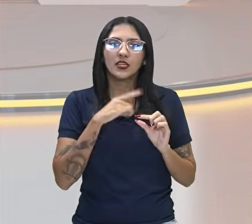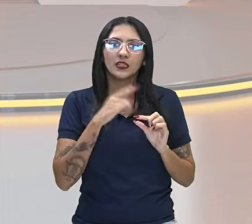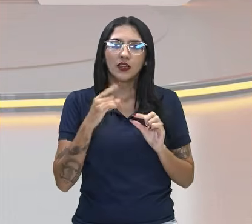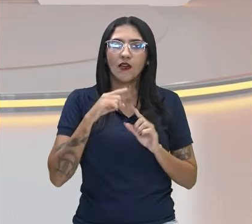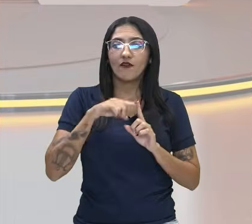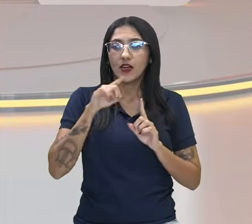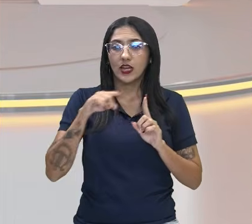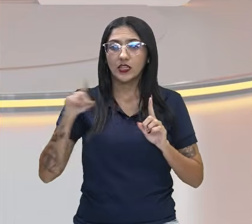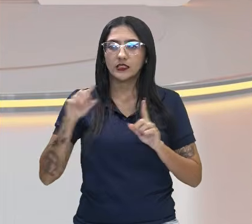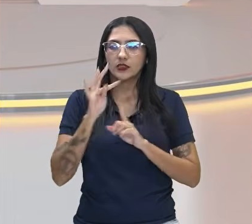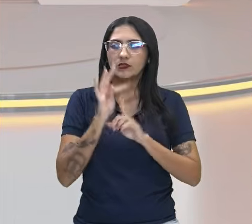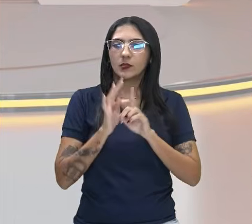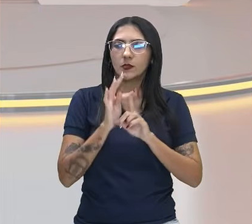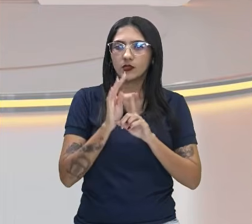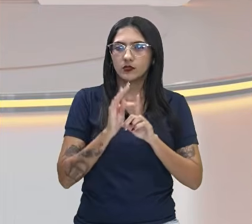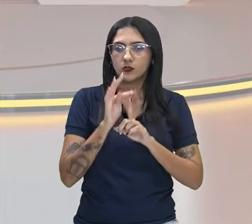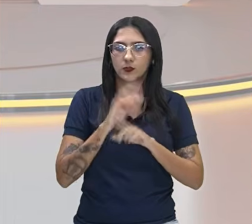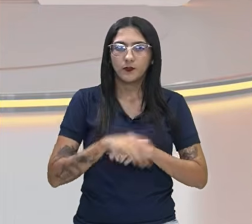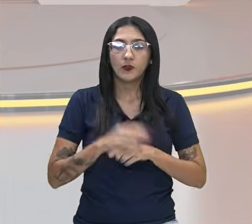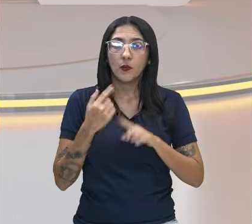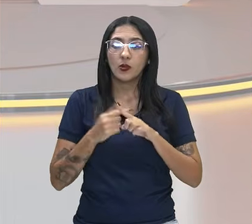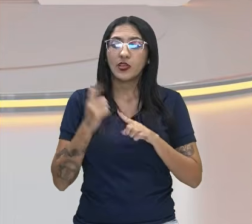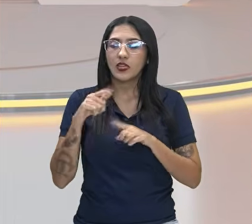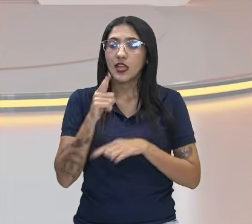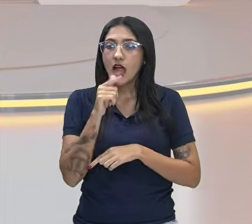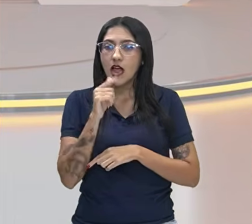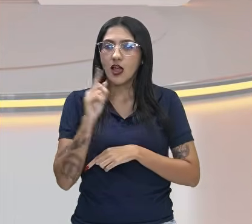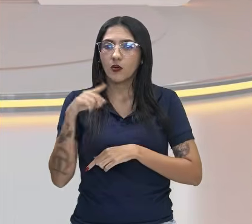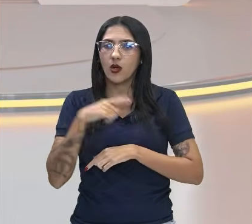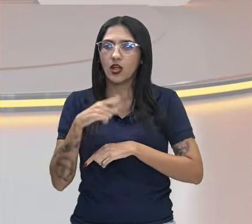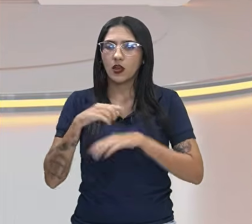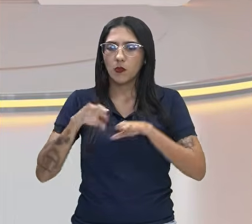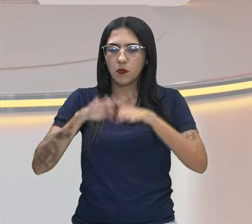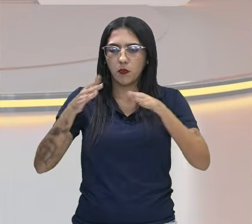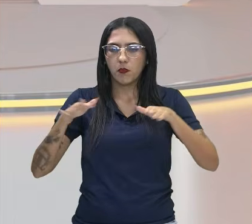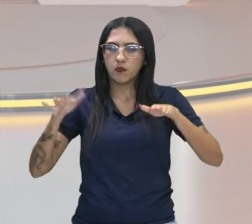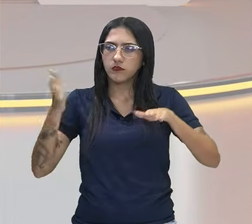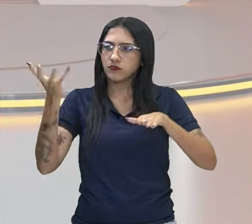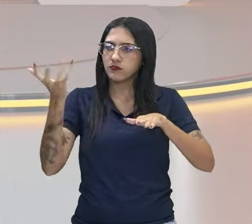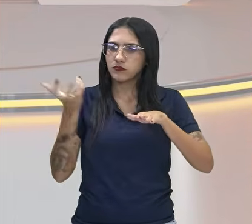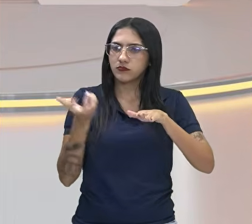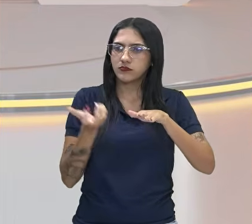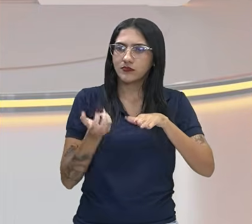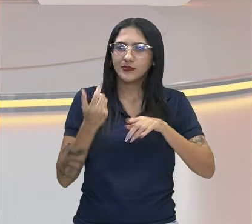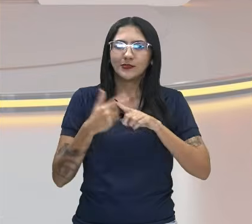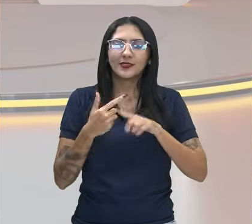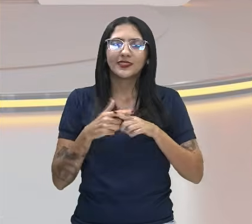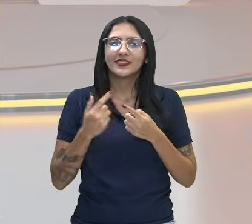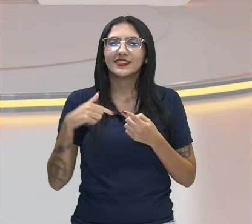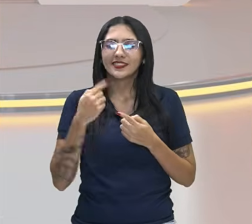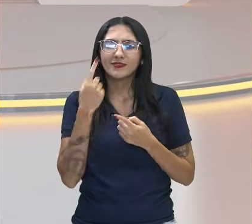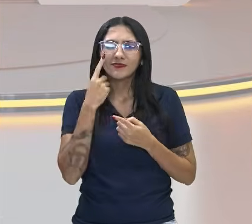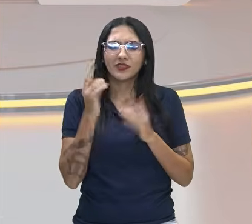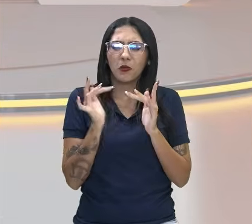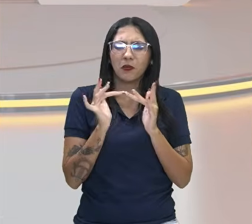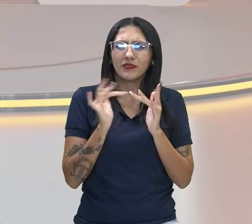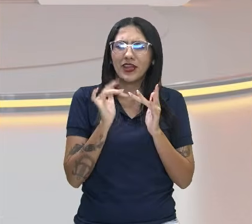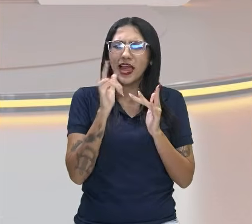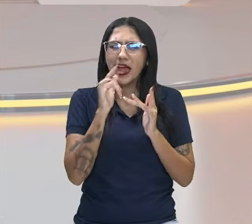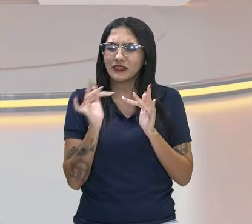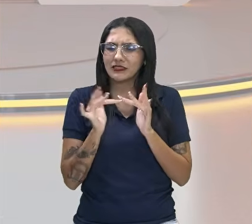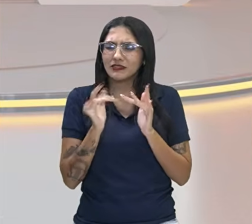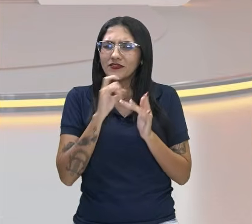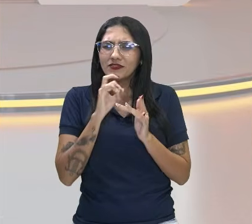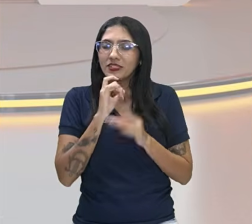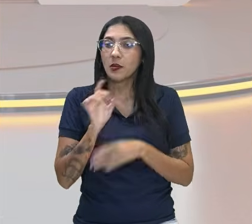de temperatura, porque a água ela acaba retendo, né? Por isso, quando chega a noite, a gente pensar que a água vai estar geladinha, e não, ela acaba